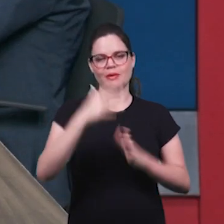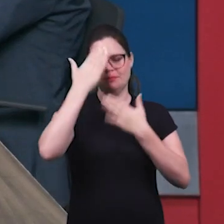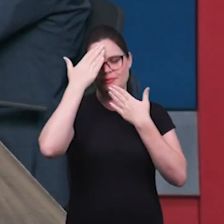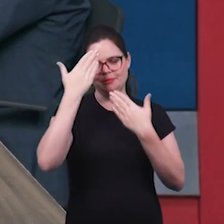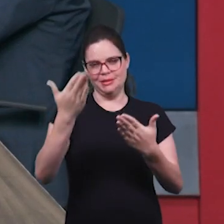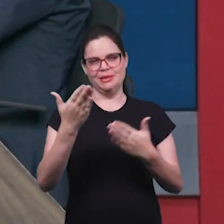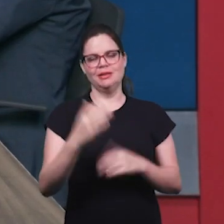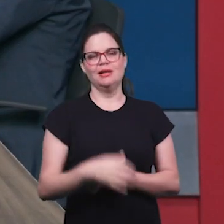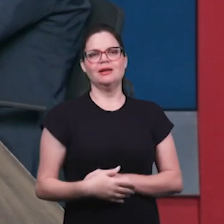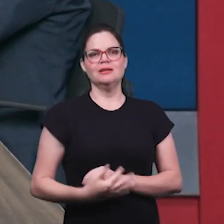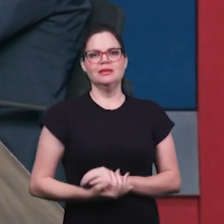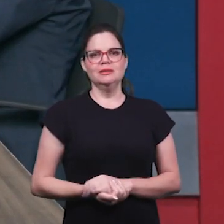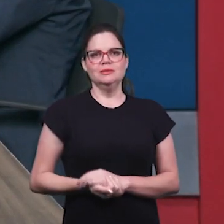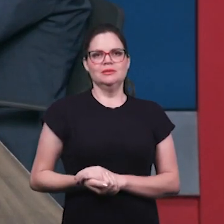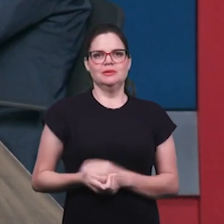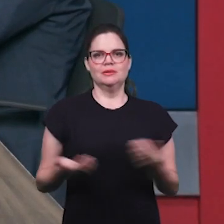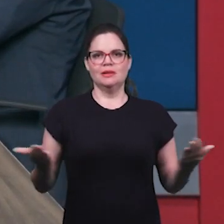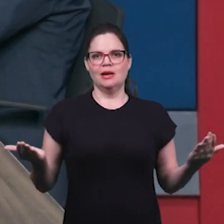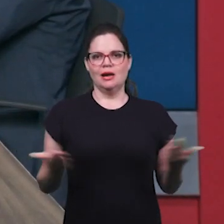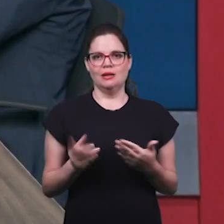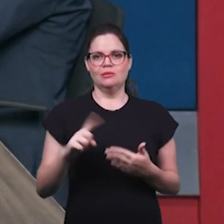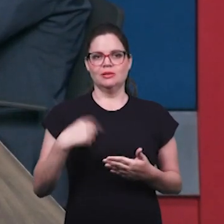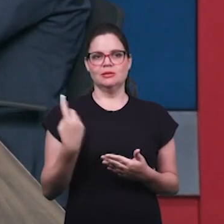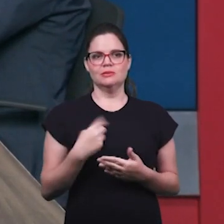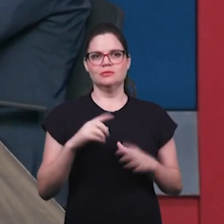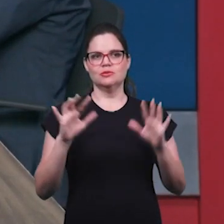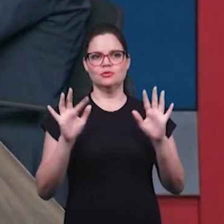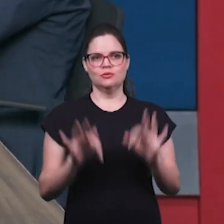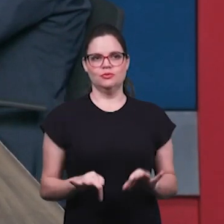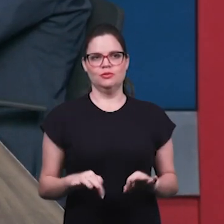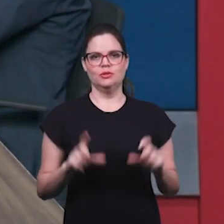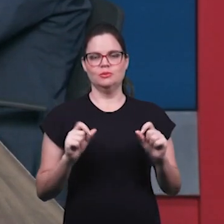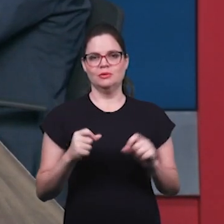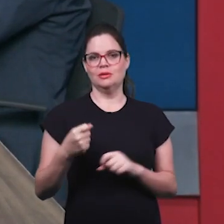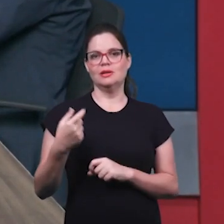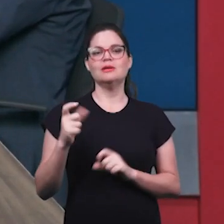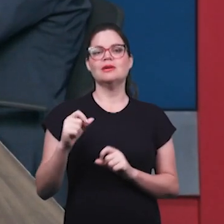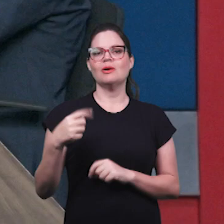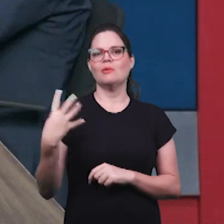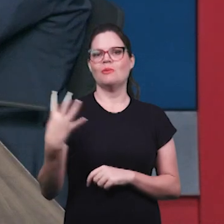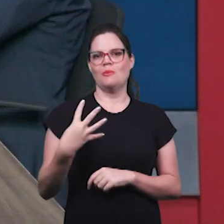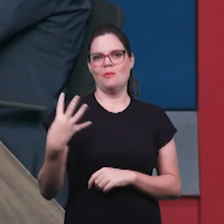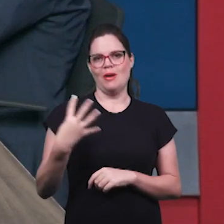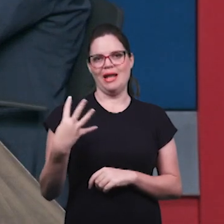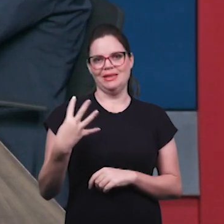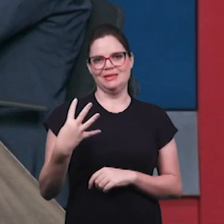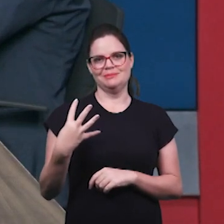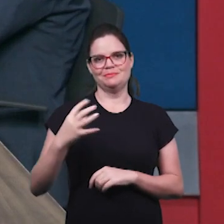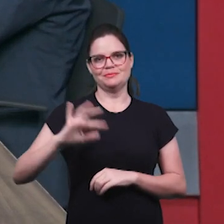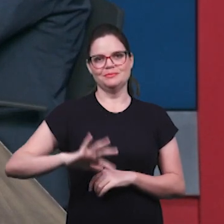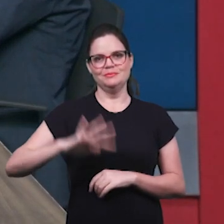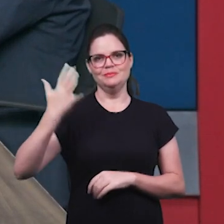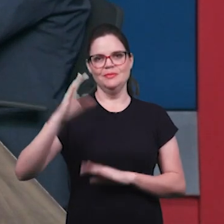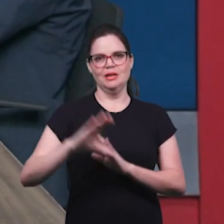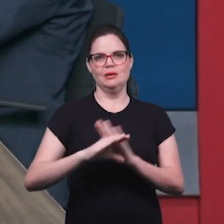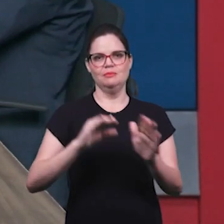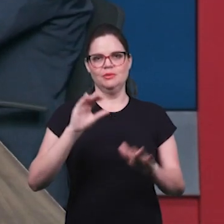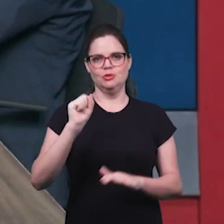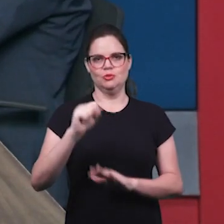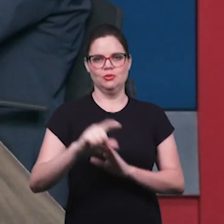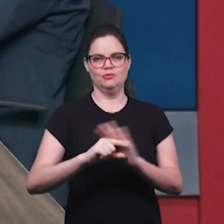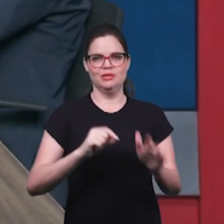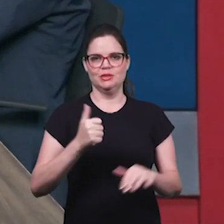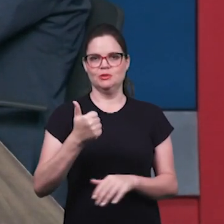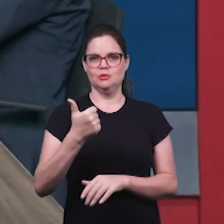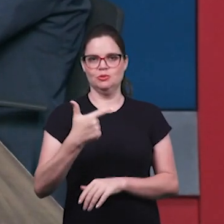E chegamos aqui, então, ao toque da quarta trombeta, no Apocalipse 8:12, o quarto anjo tocou a trombeta e foi ferida a